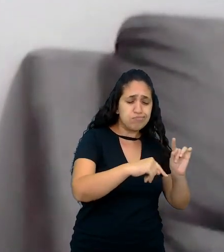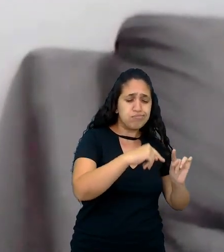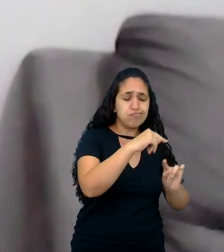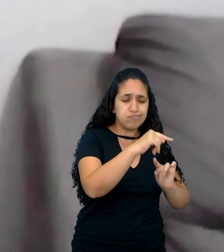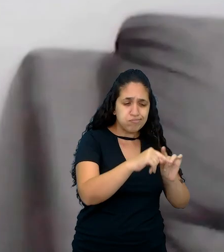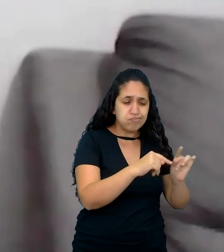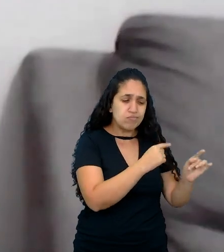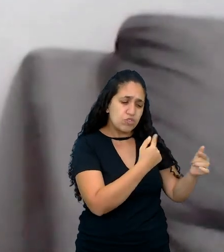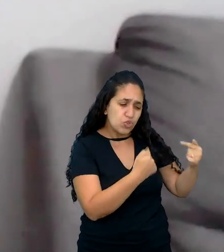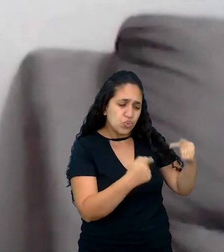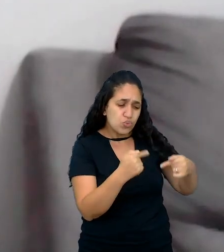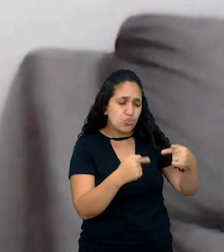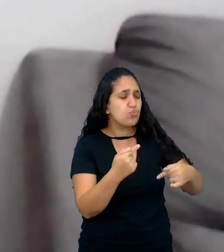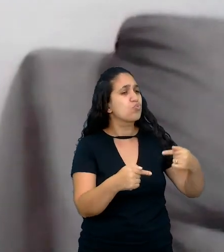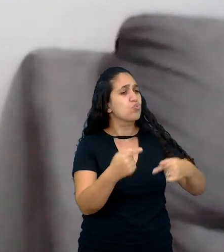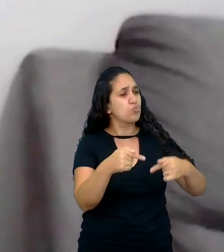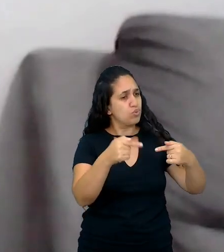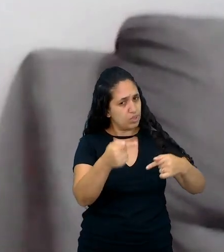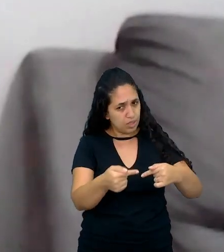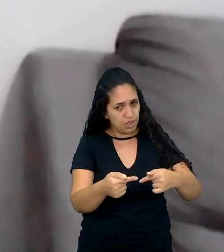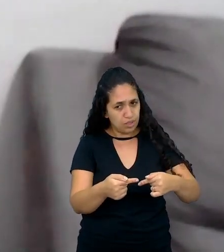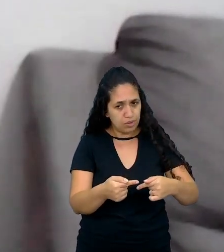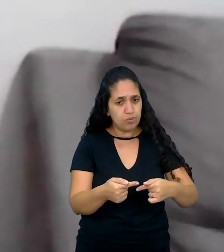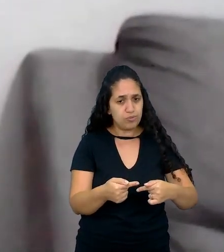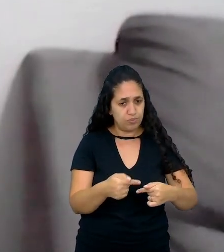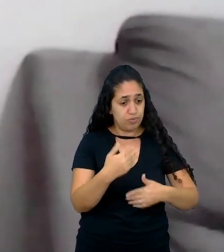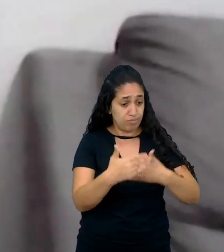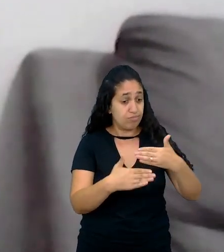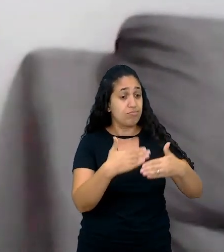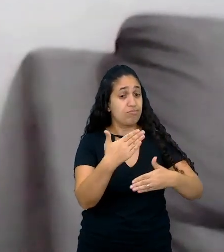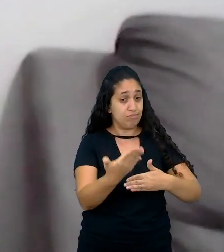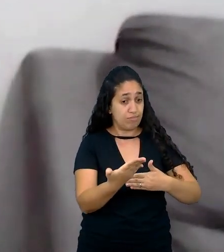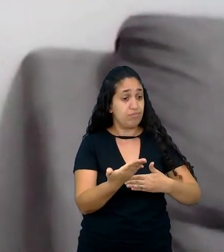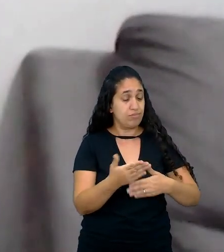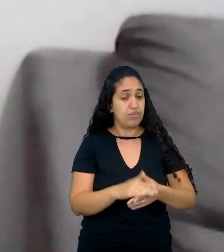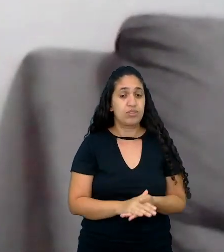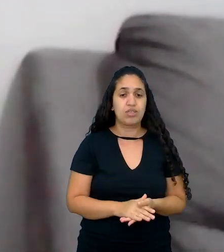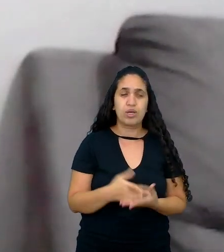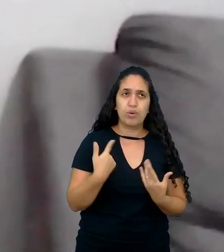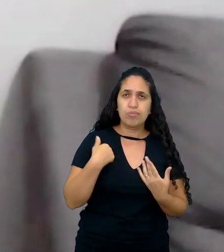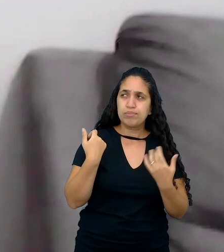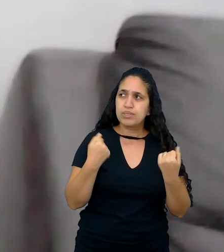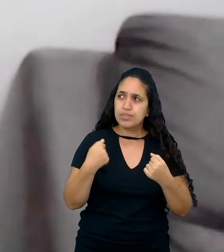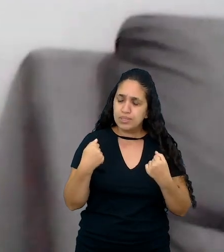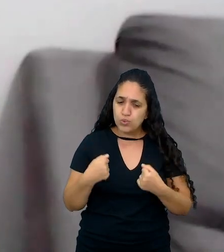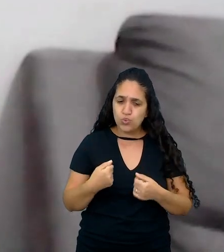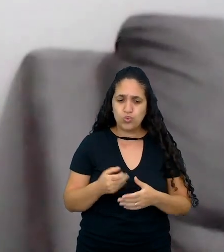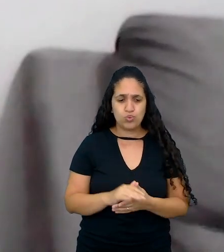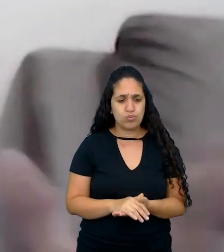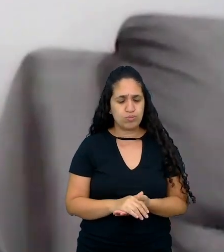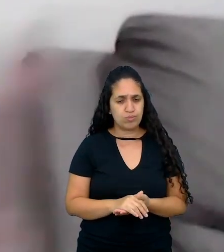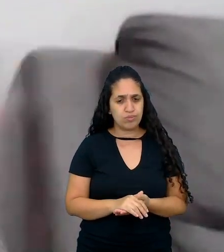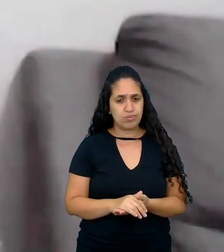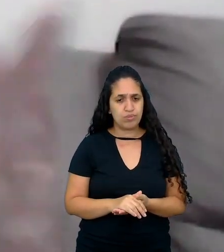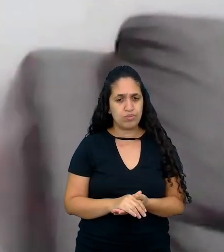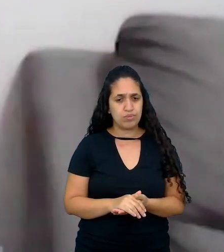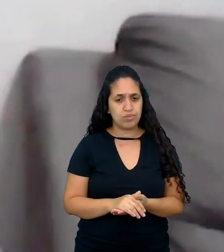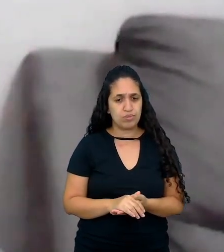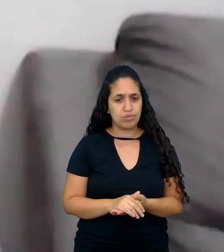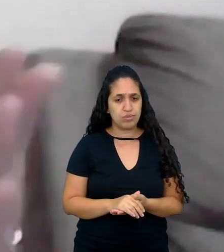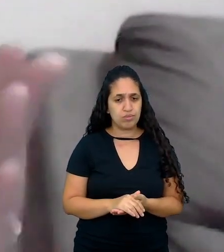toda essa discussão para a elaboração e execução do projeto. Eu preciso de ver quais